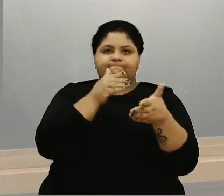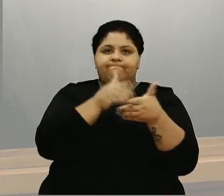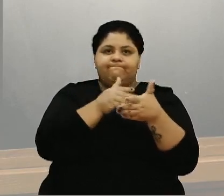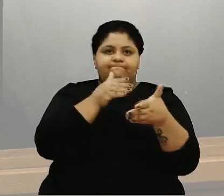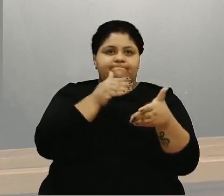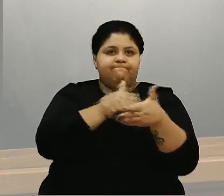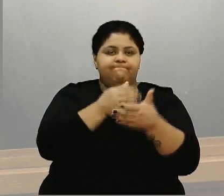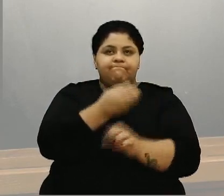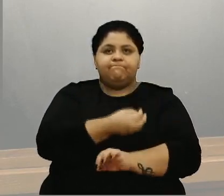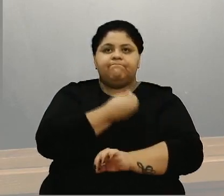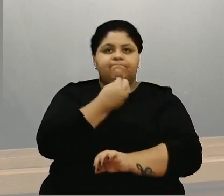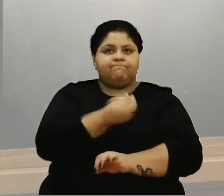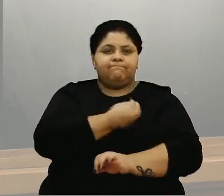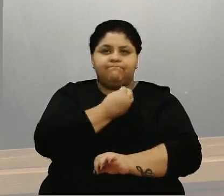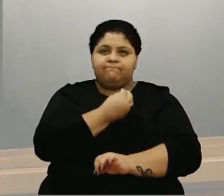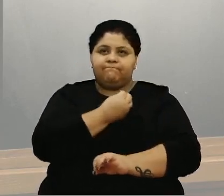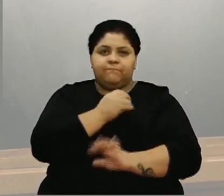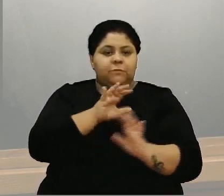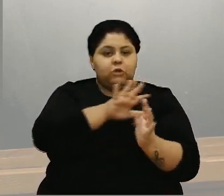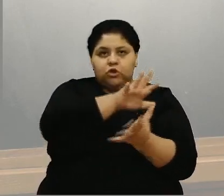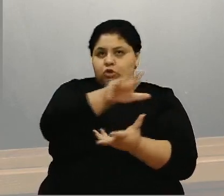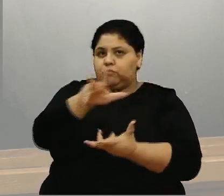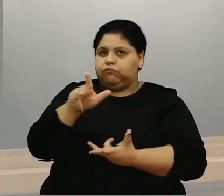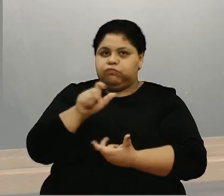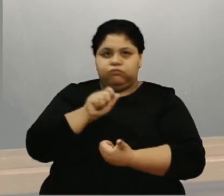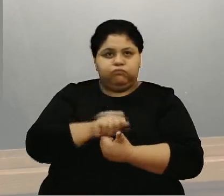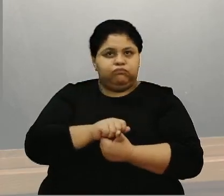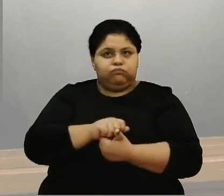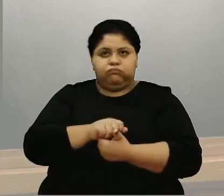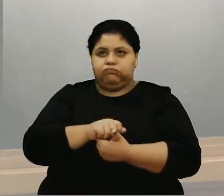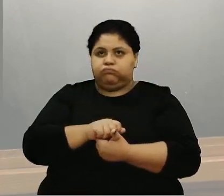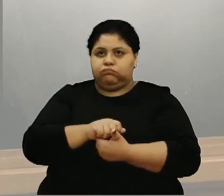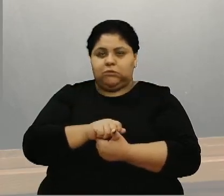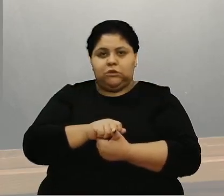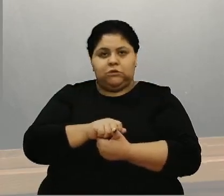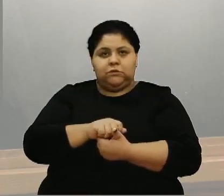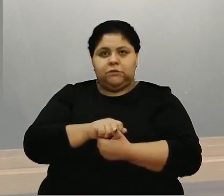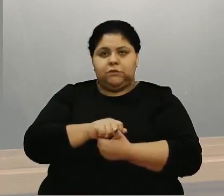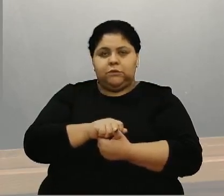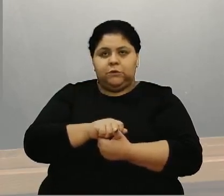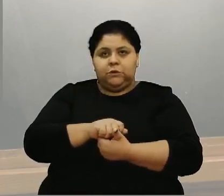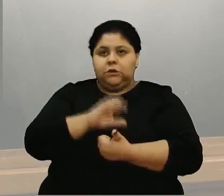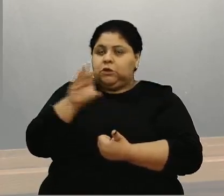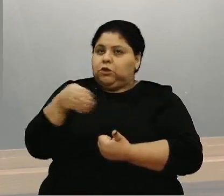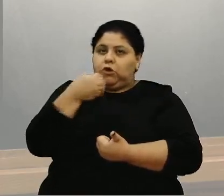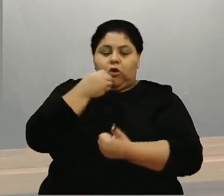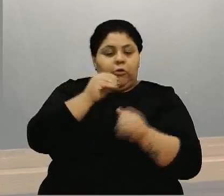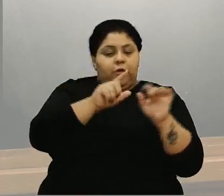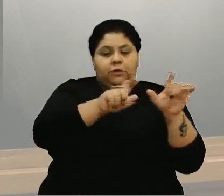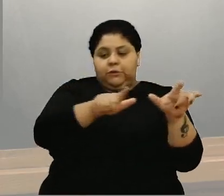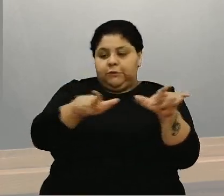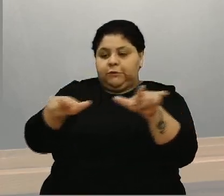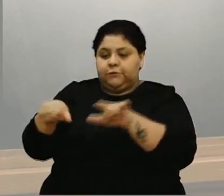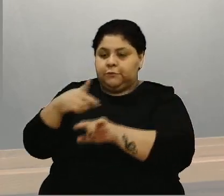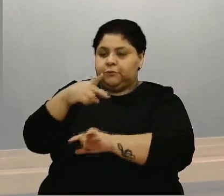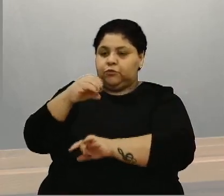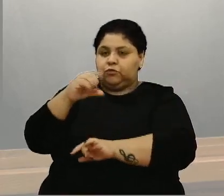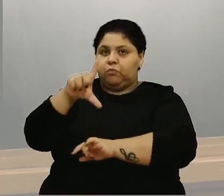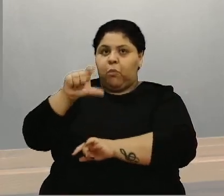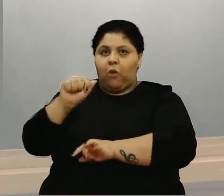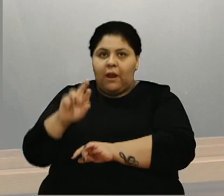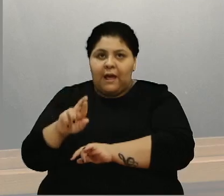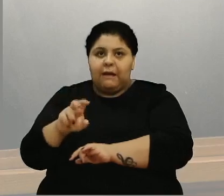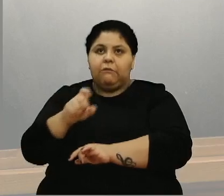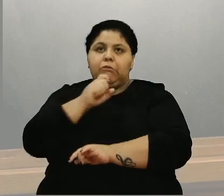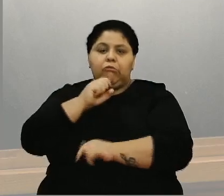vida no planeta e para a catástrofe. Claro que as áreas polares vão ser atingidas